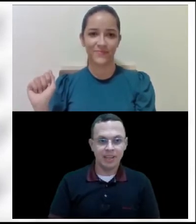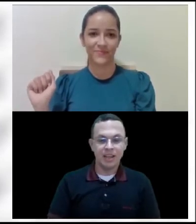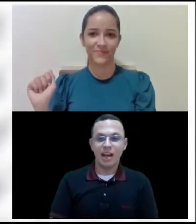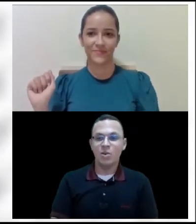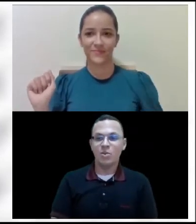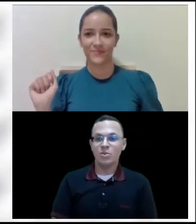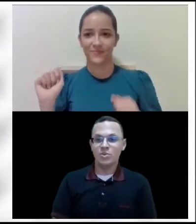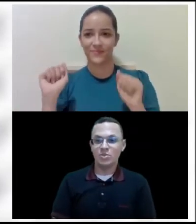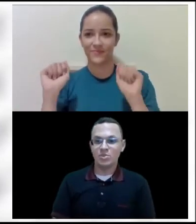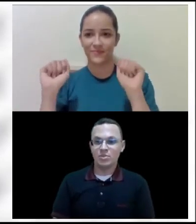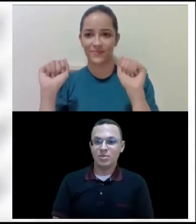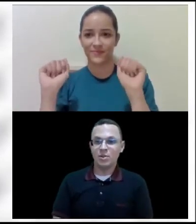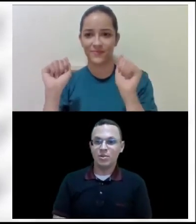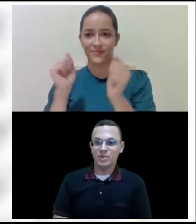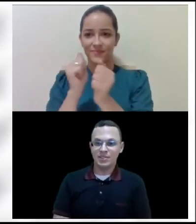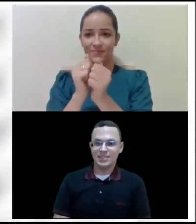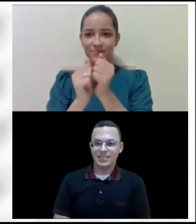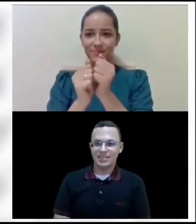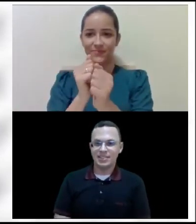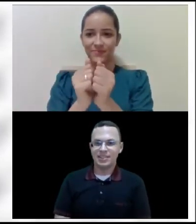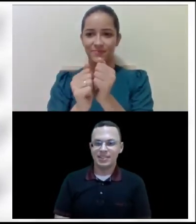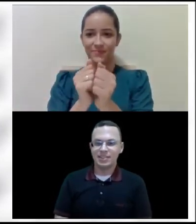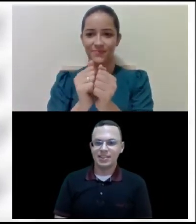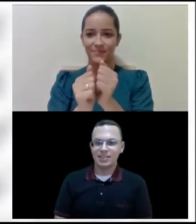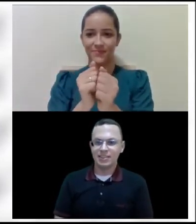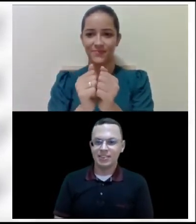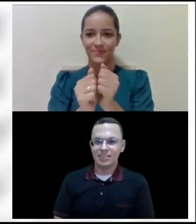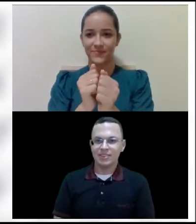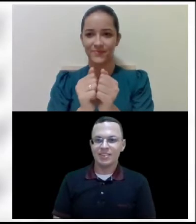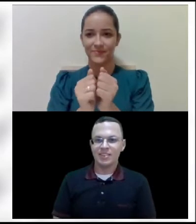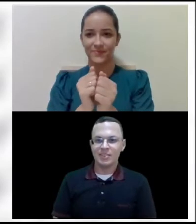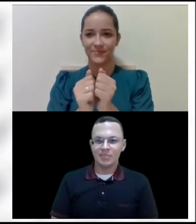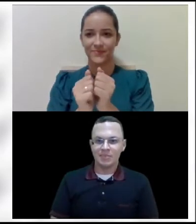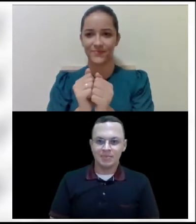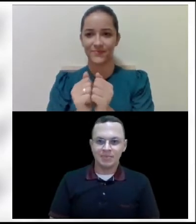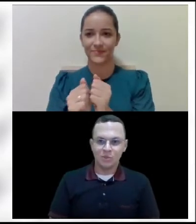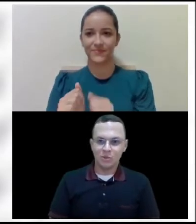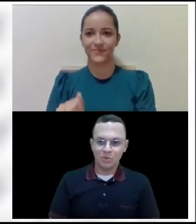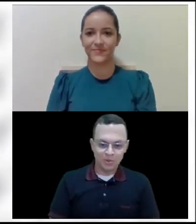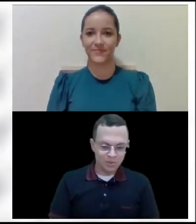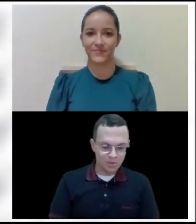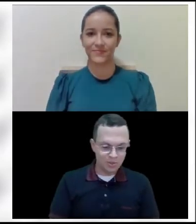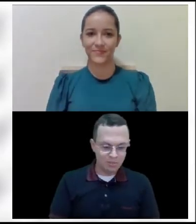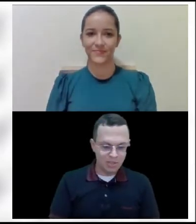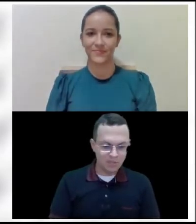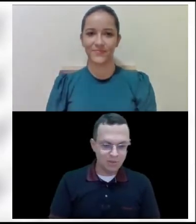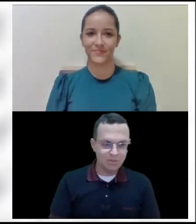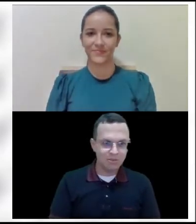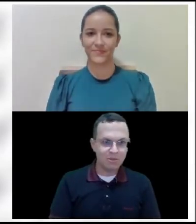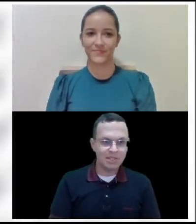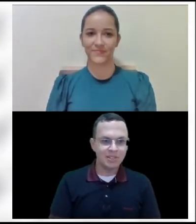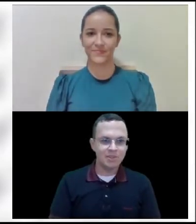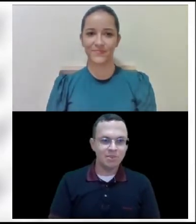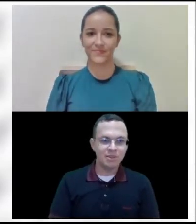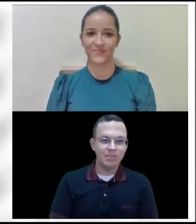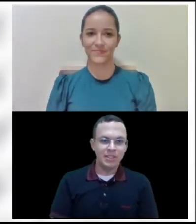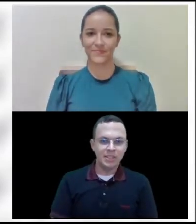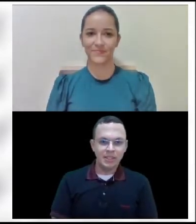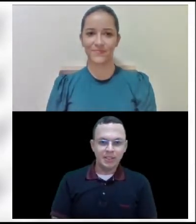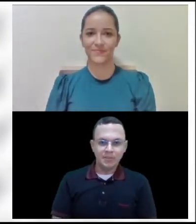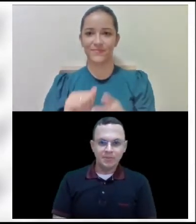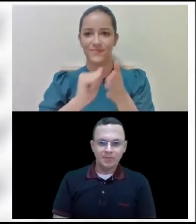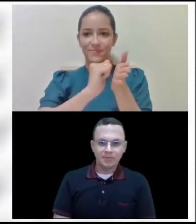Arroz. O arroz. Todos com a mesma configuração de